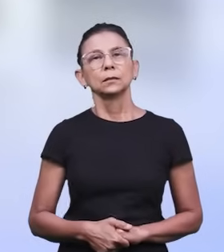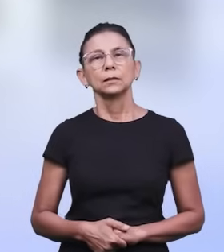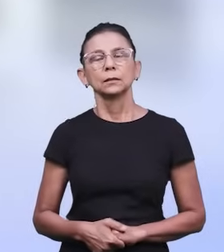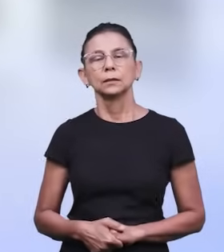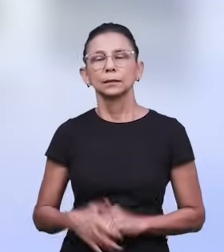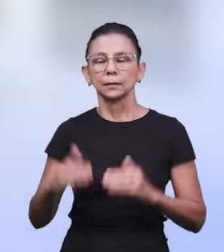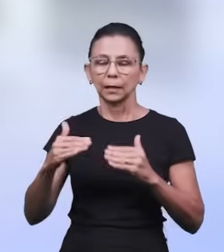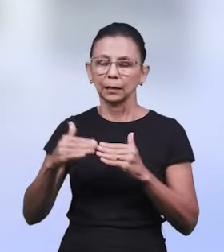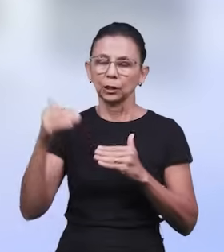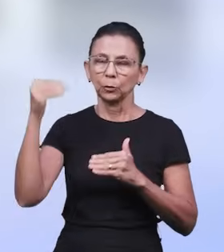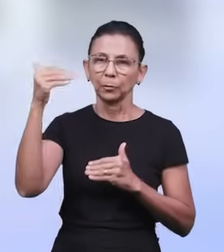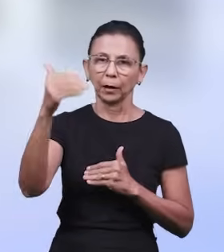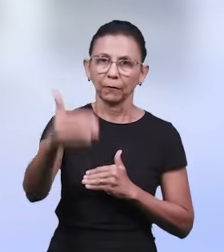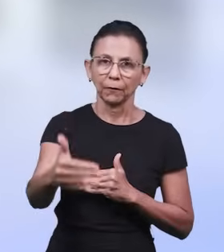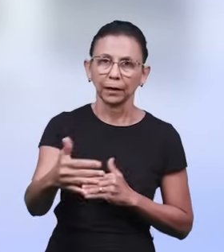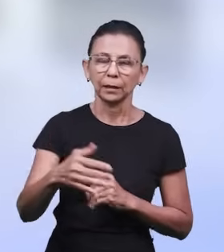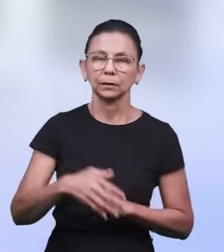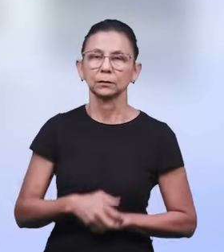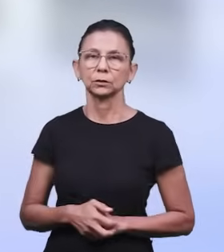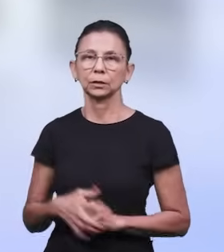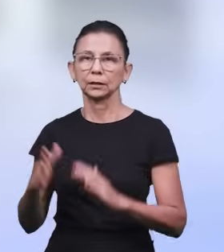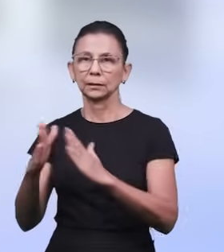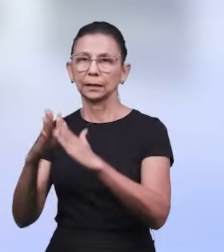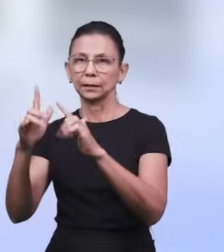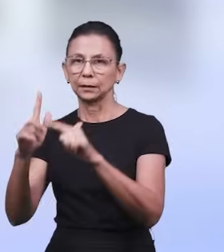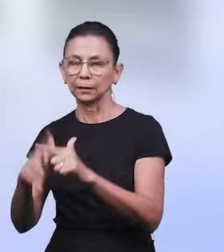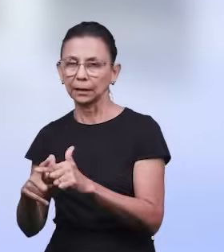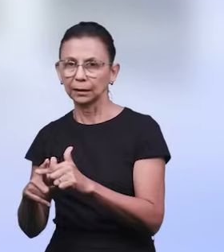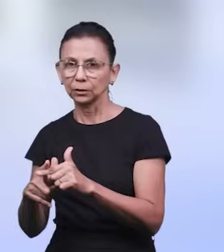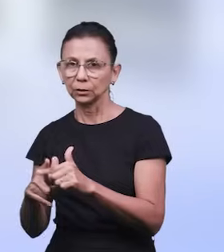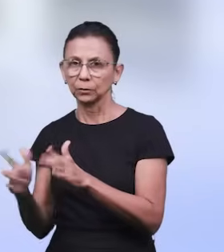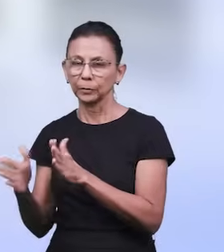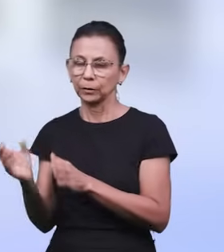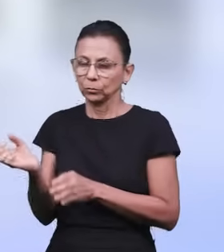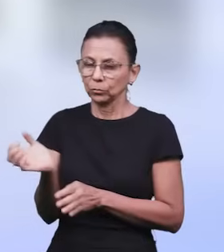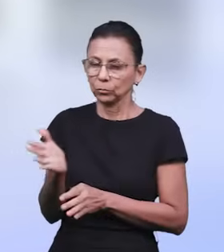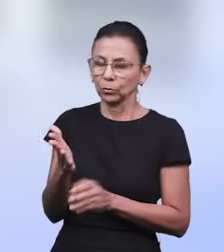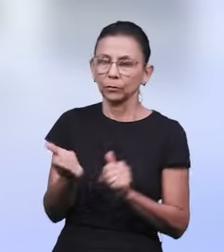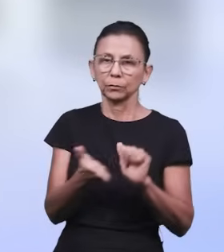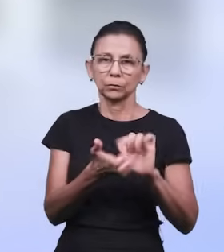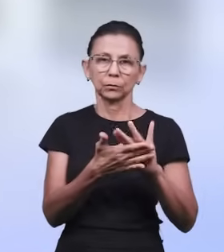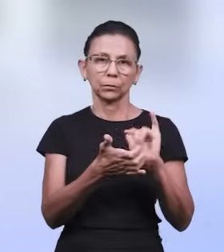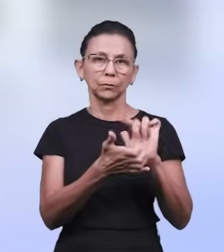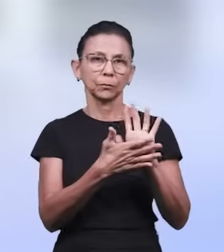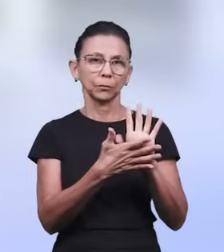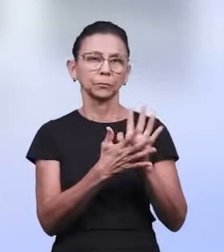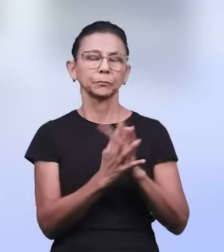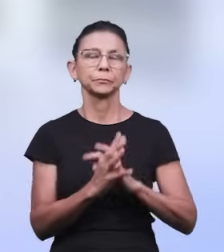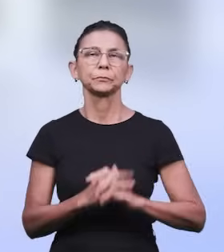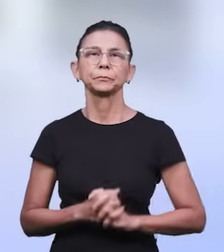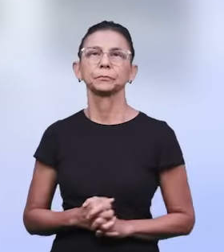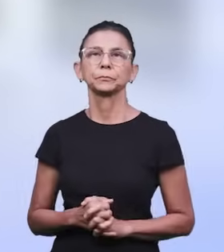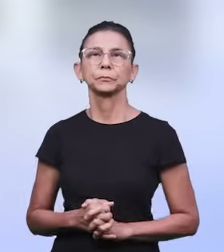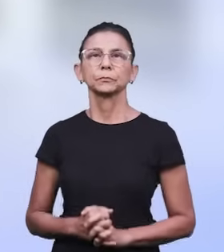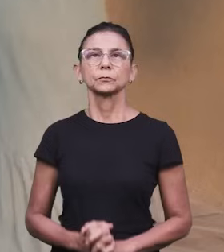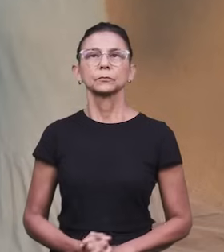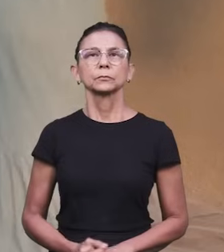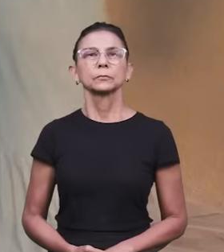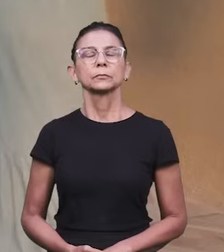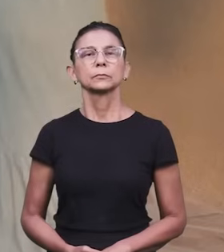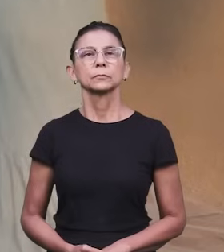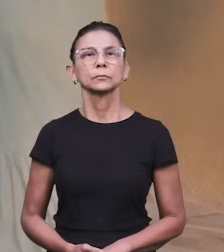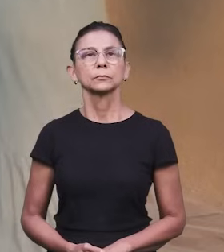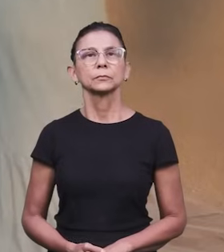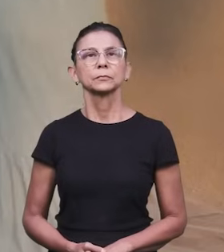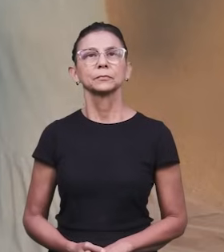haverá uma nova etapa na vida das igrejas e dos irmãos, e o Senhor ouvirá o perfeito louvor da igreja fiel. A paz do Senhor. E